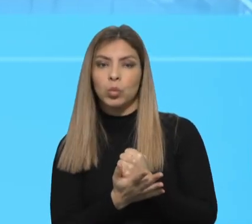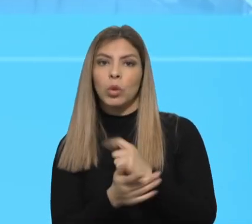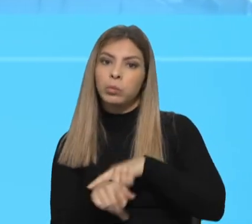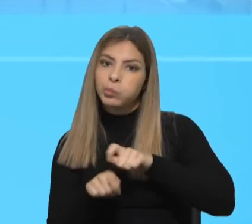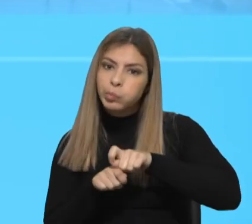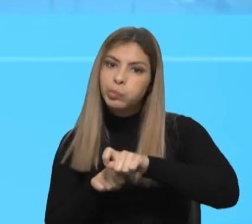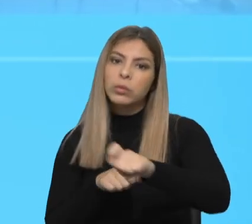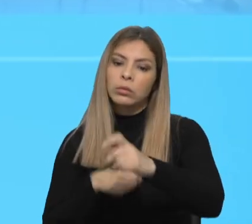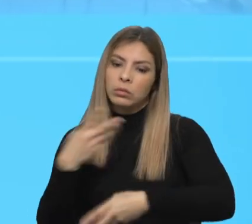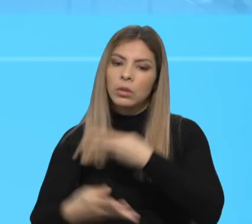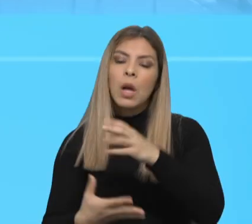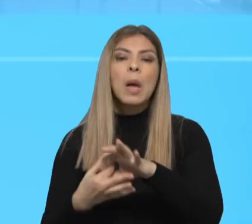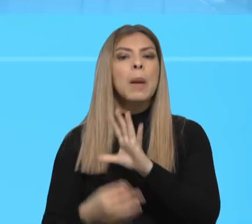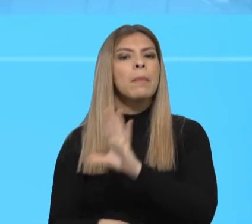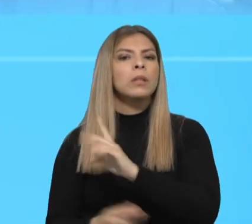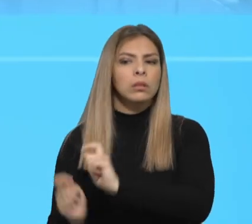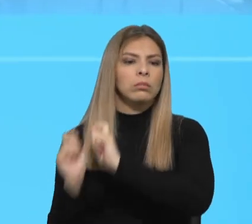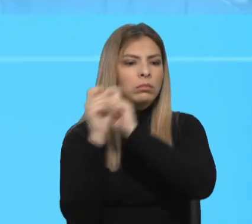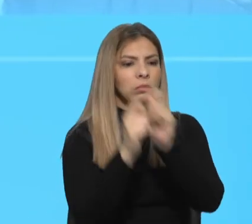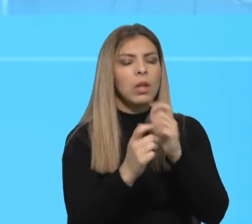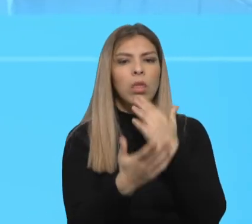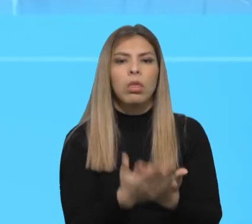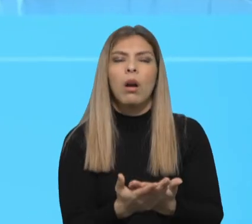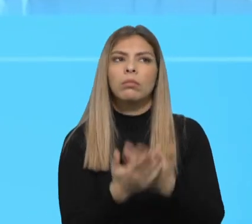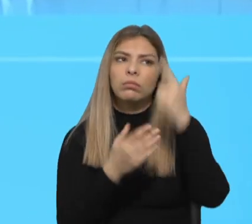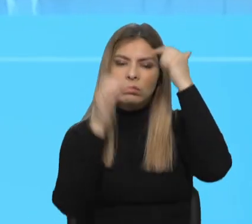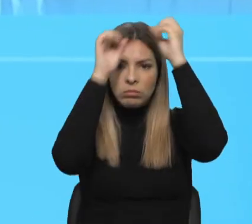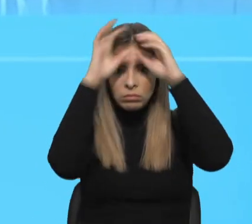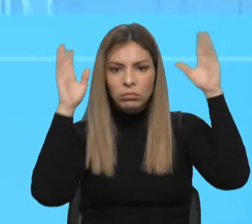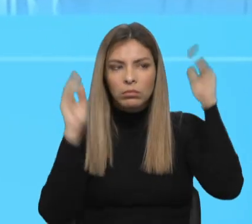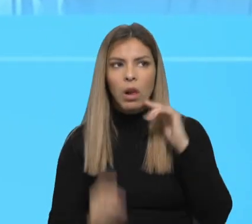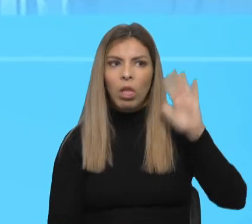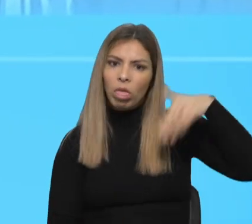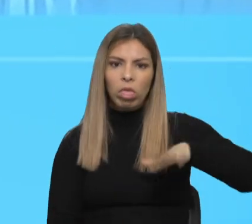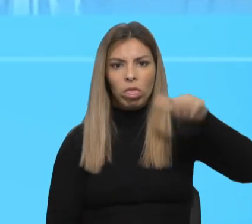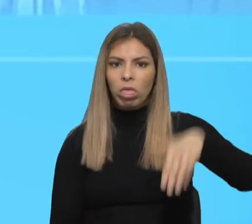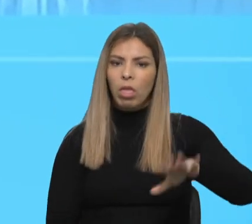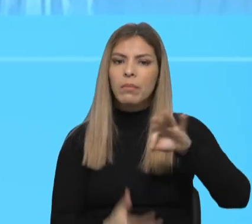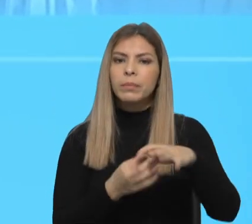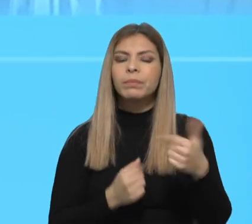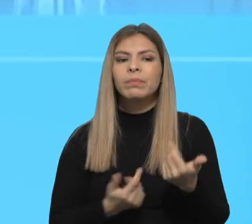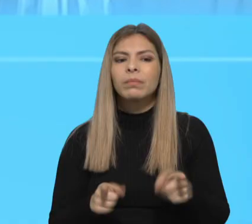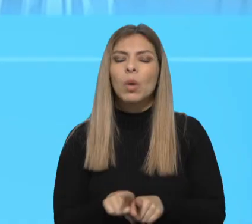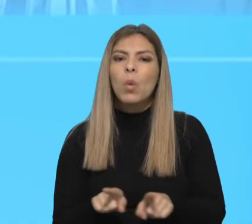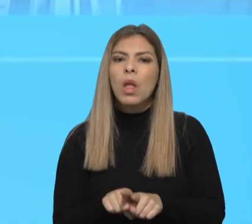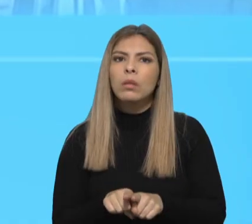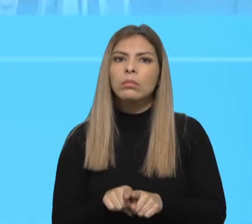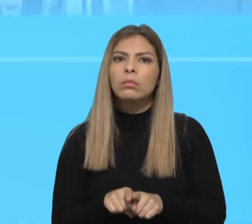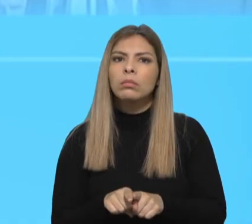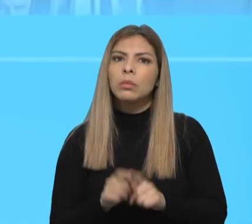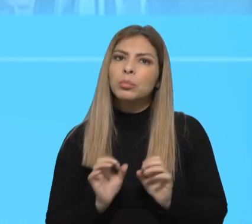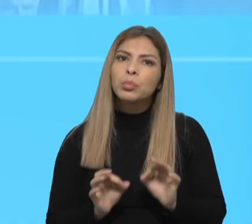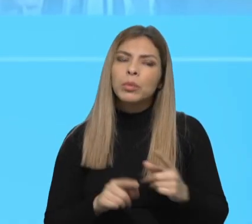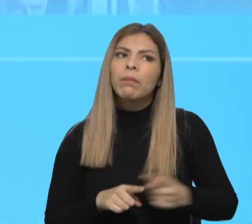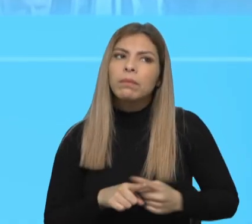E isso, de alguma forma, vai passando alguma ideia de instabilidade para as pessoas, no sentido em que não são propriamente os interesses